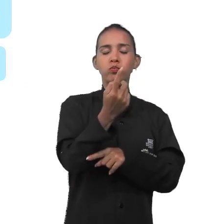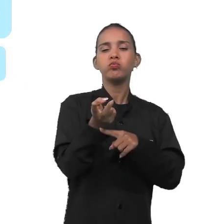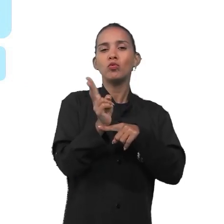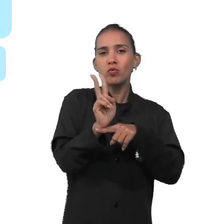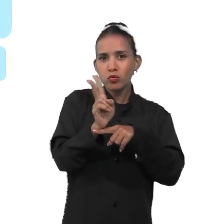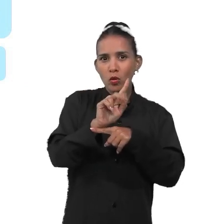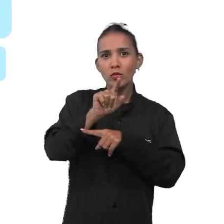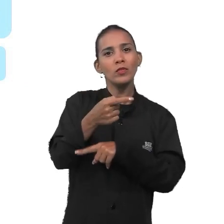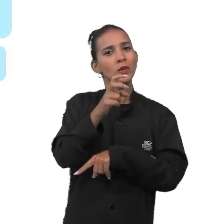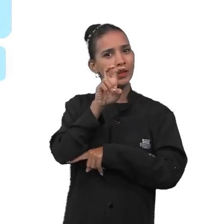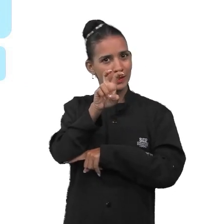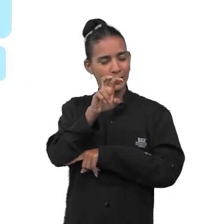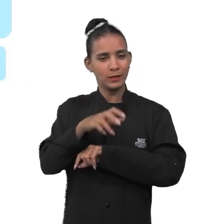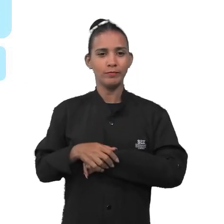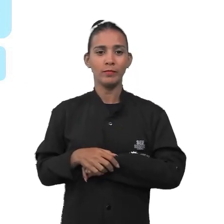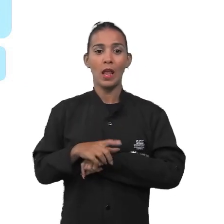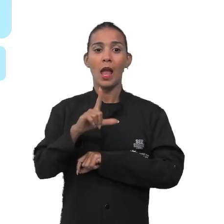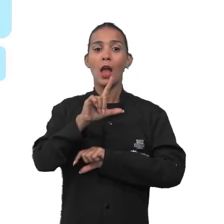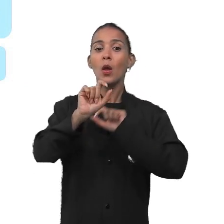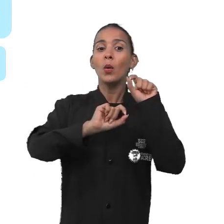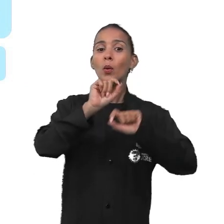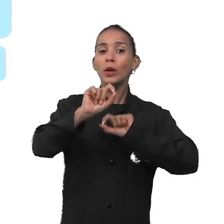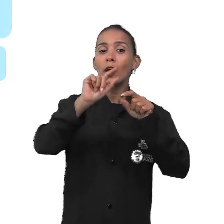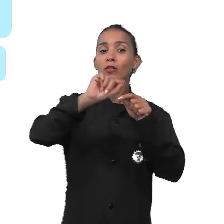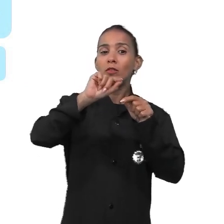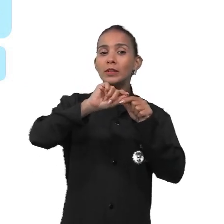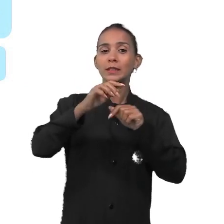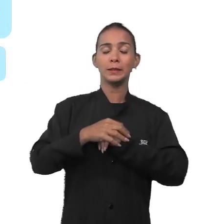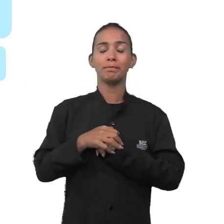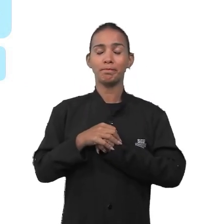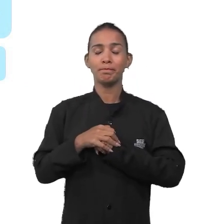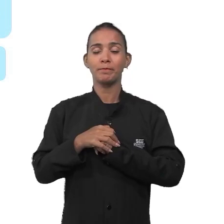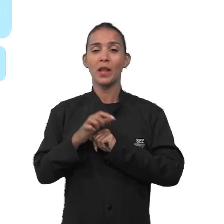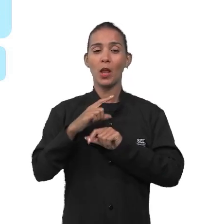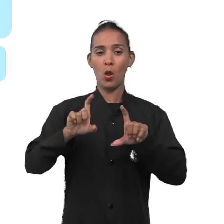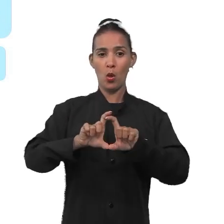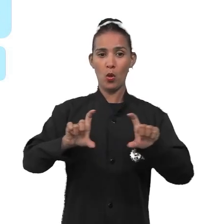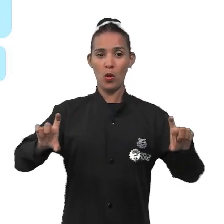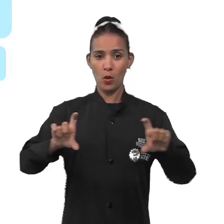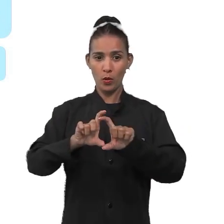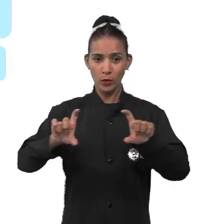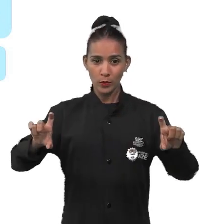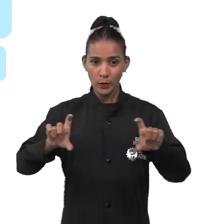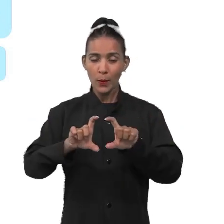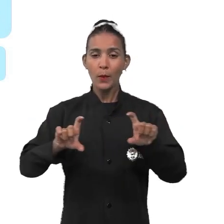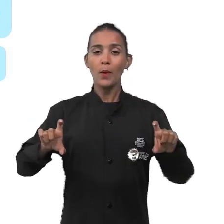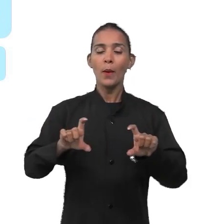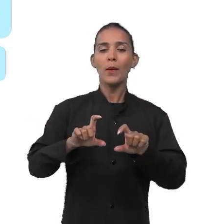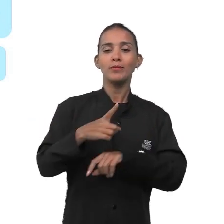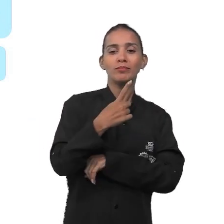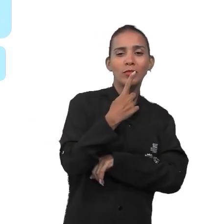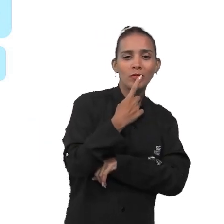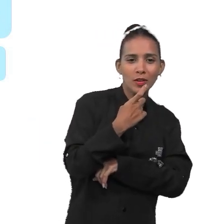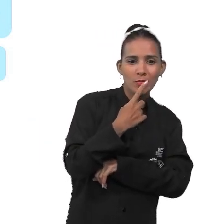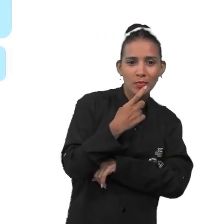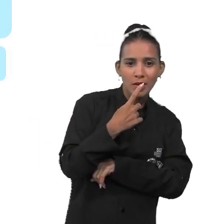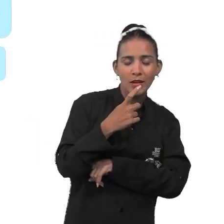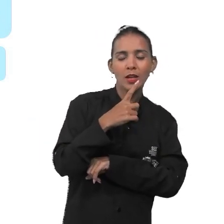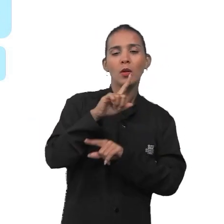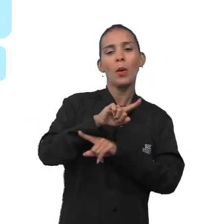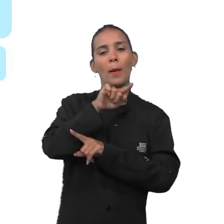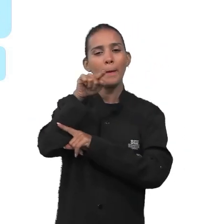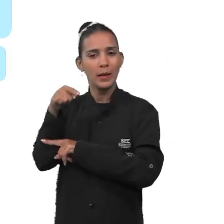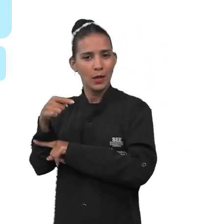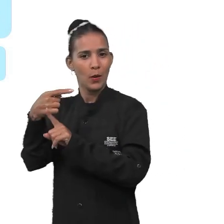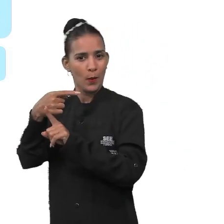o potencial do maior, que é o cátodo, menos o potencial do menor, que é o ânodo. Então, eu vou